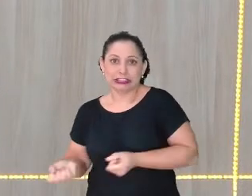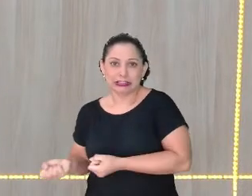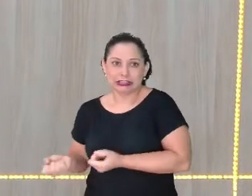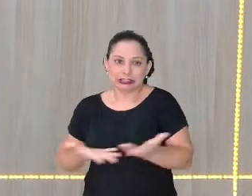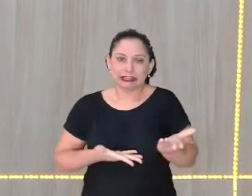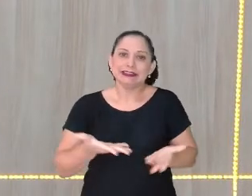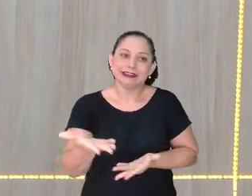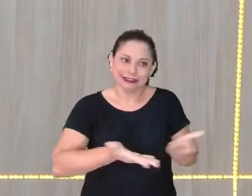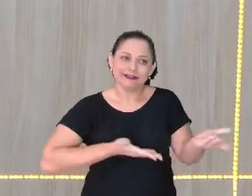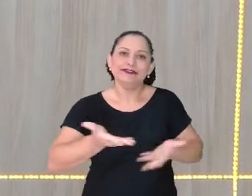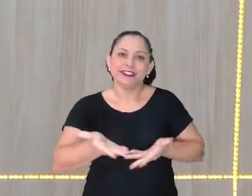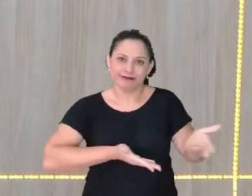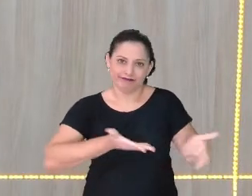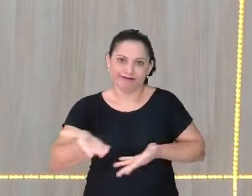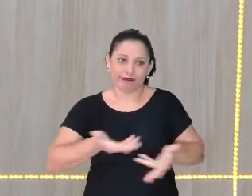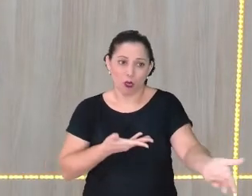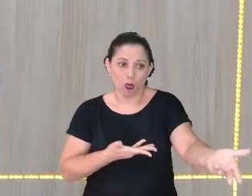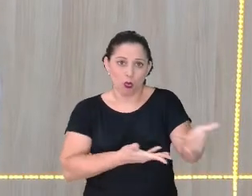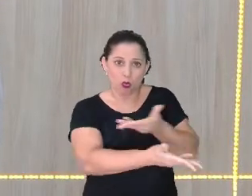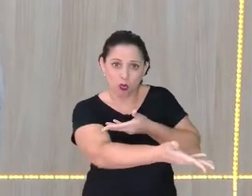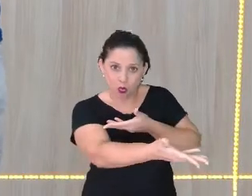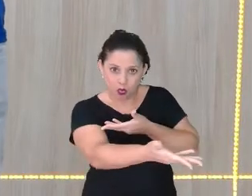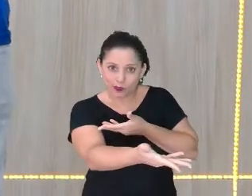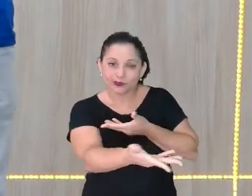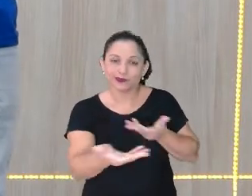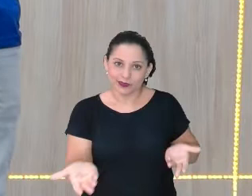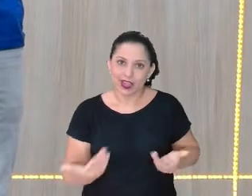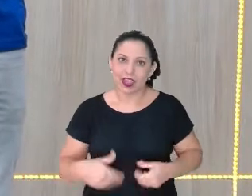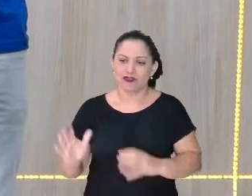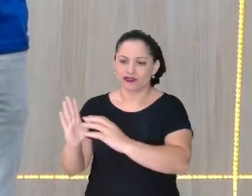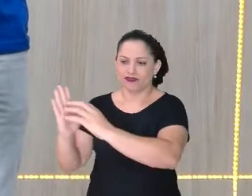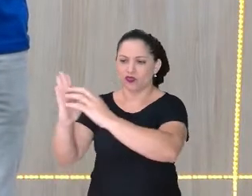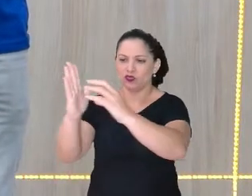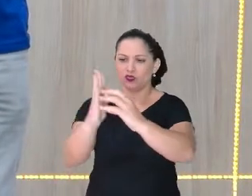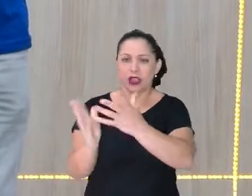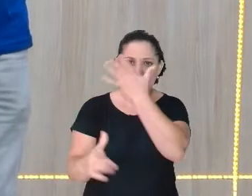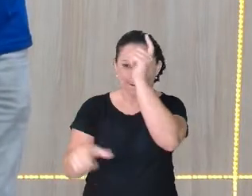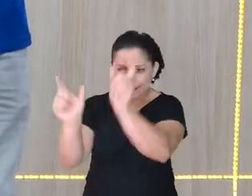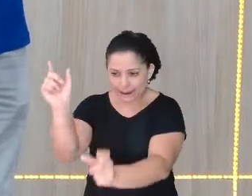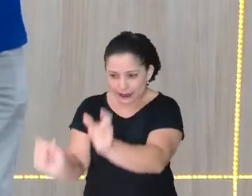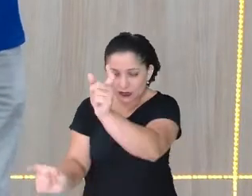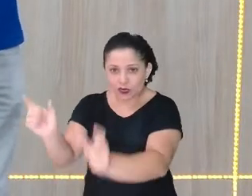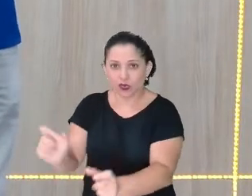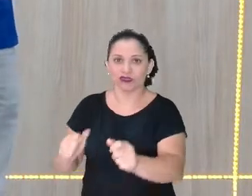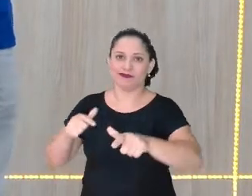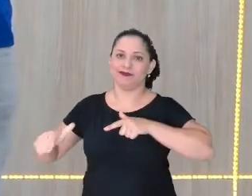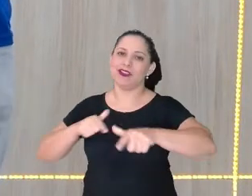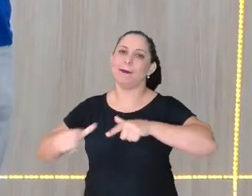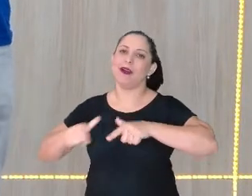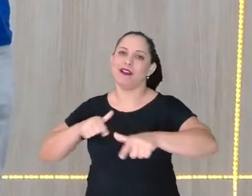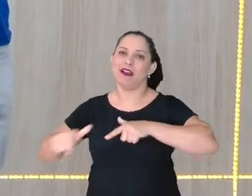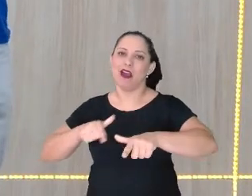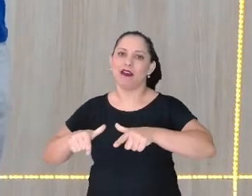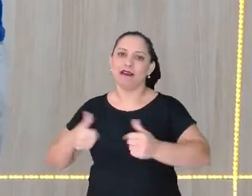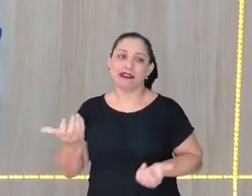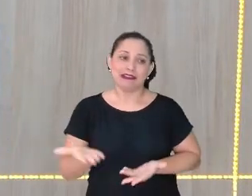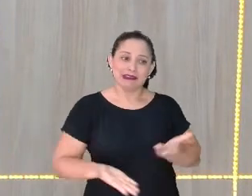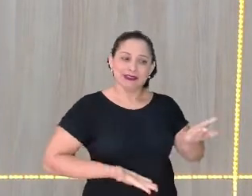assalariado, e o trabalhador chamado de proletariado, prole do latim filho, filho do